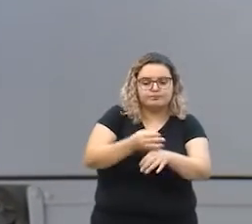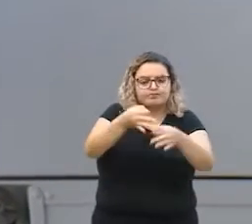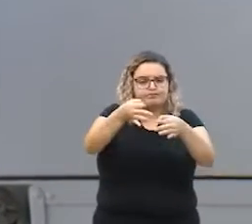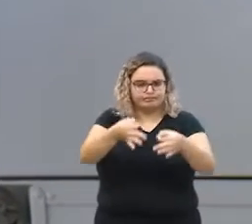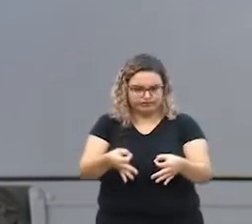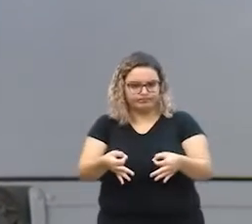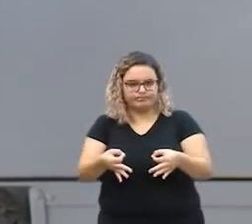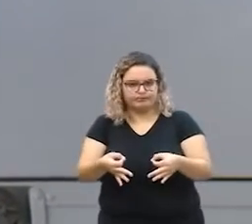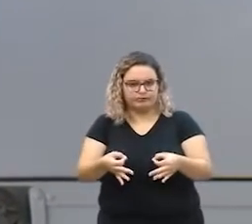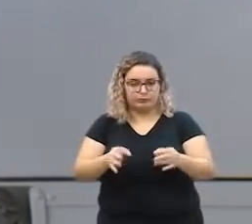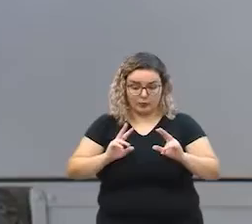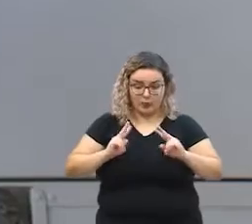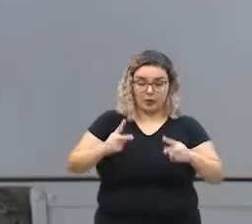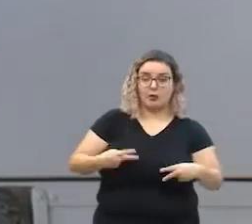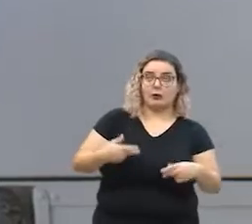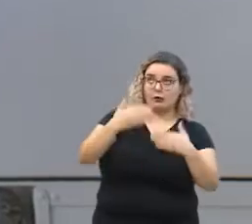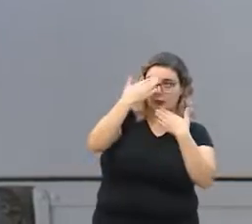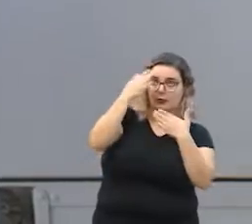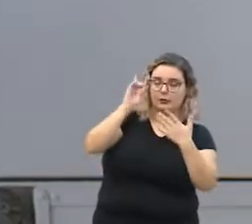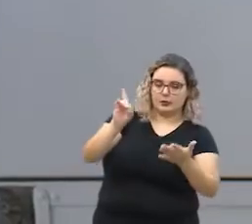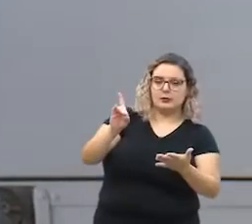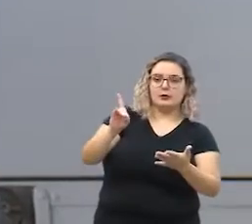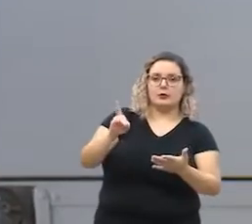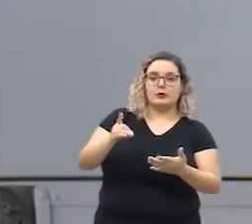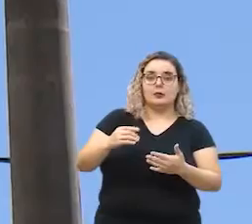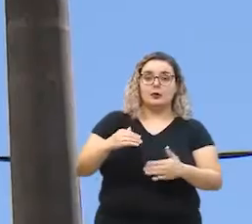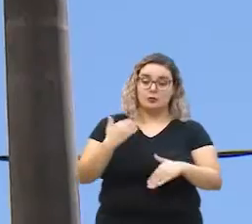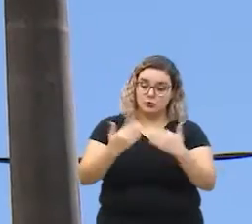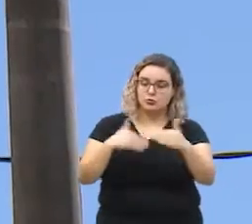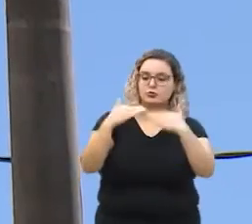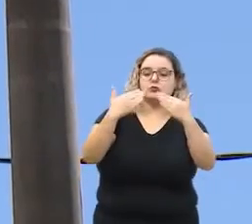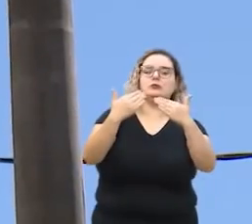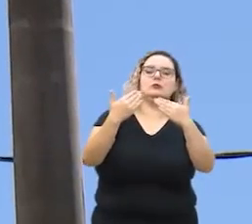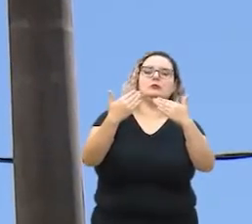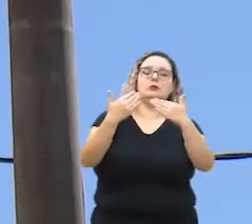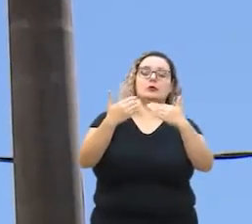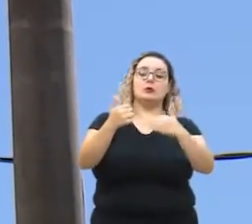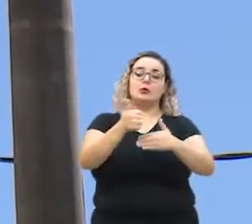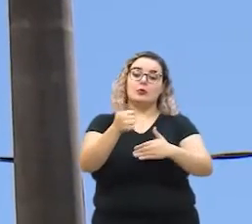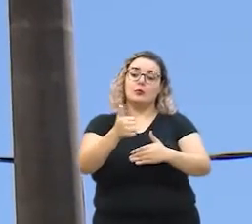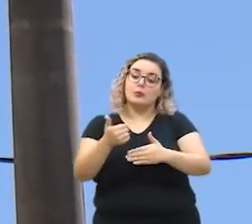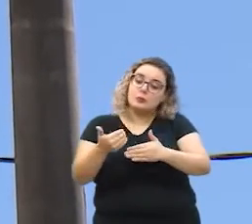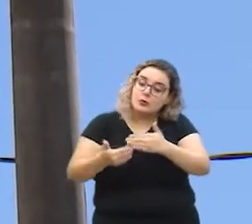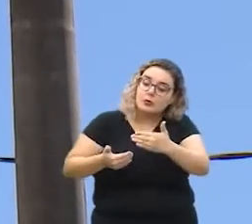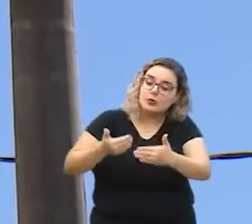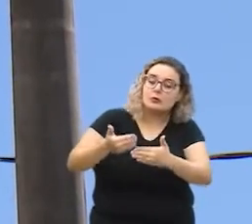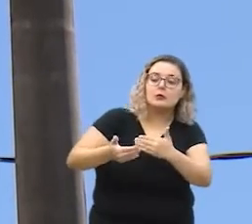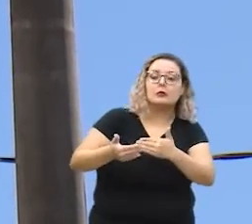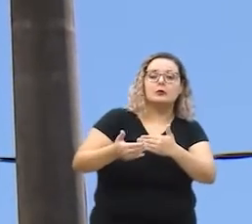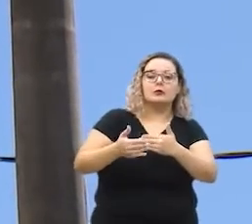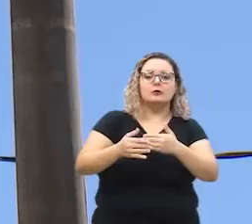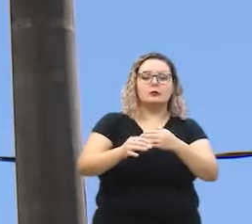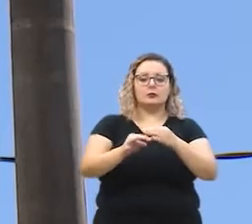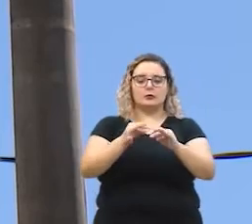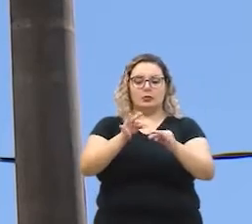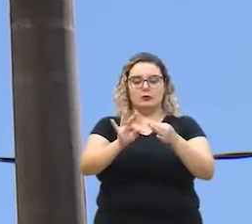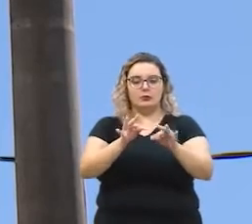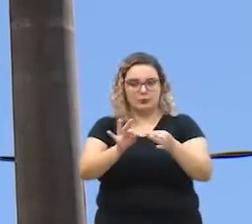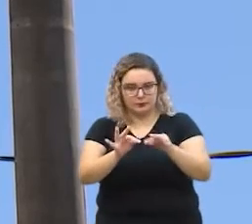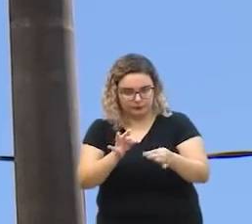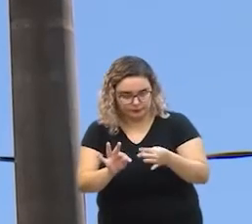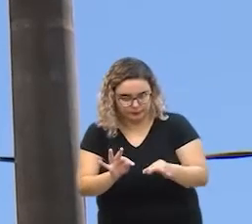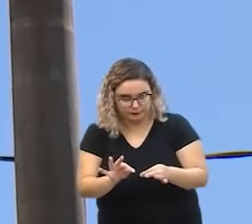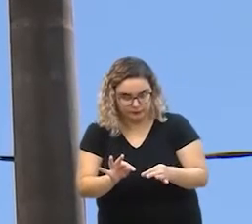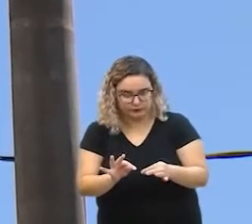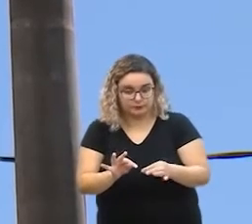tendência, o ser humano, graças a Deus, a gente tem a tendência a buscar crescer. E o primeiro passo é o técnico eletrotécnico,